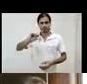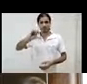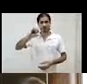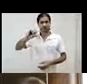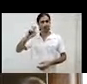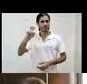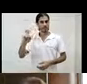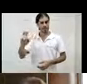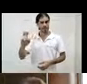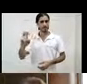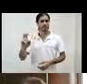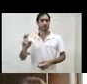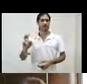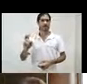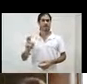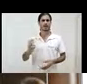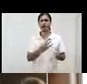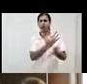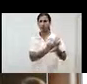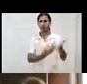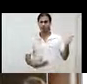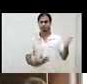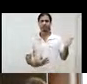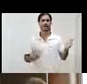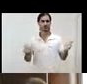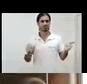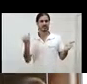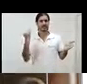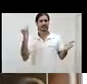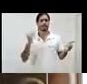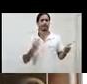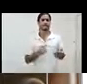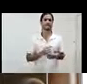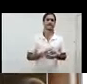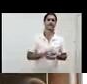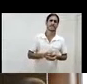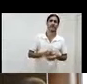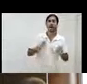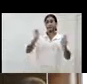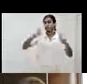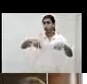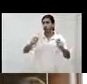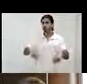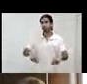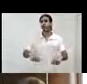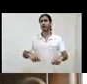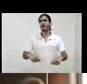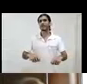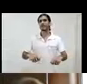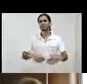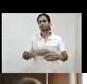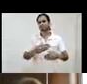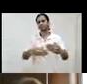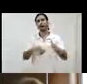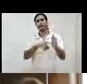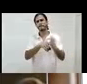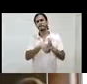algumas possibilidades de pesquisa na educação, nas ciências humanas. Ela traz três tipos de pesquisa. é